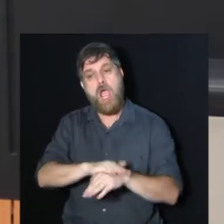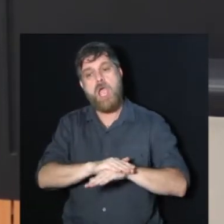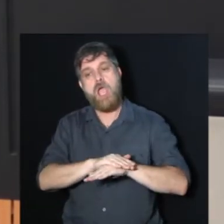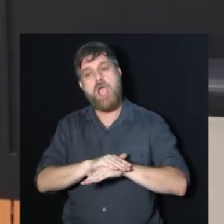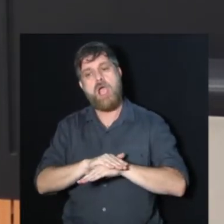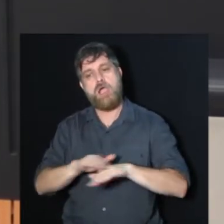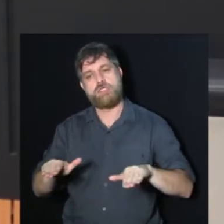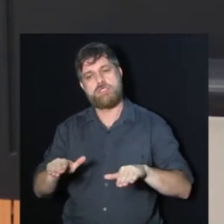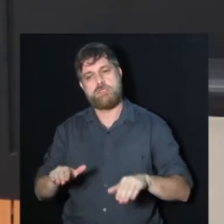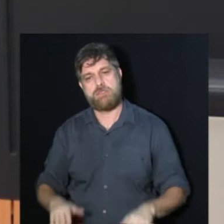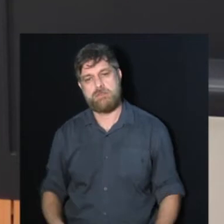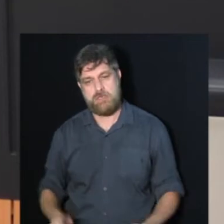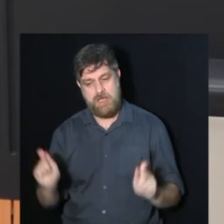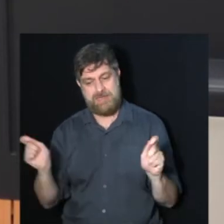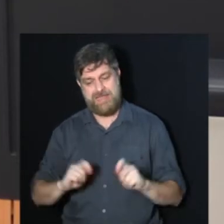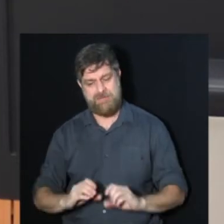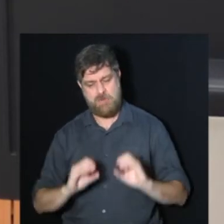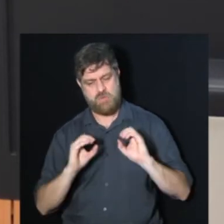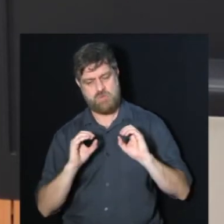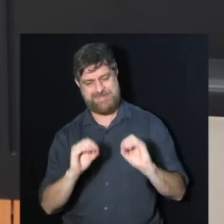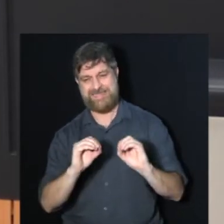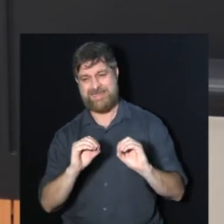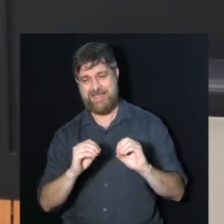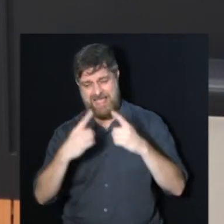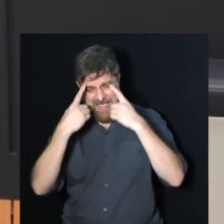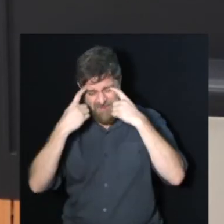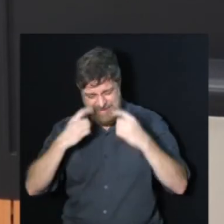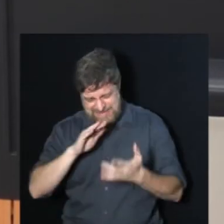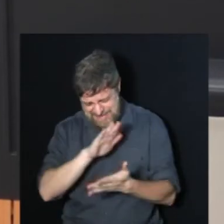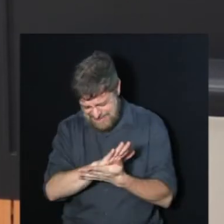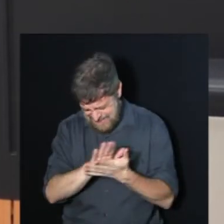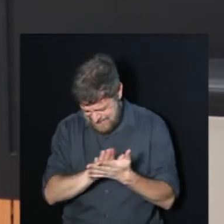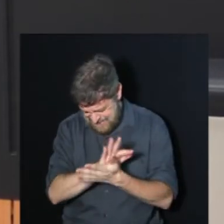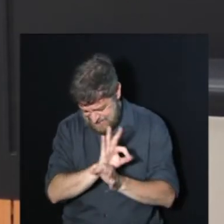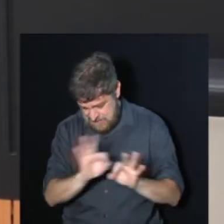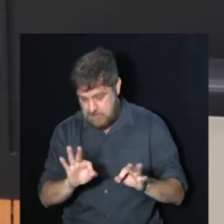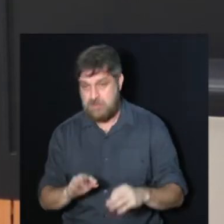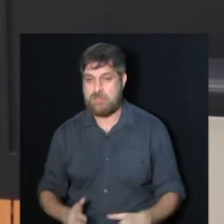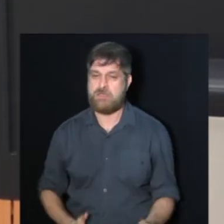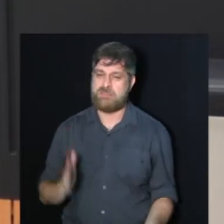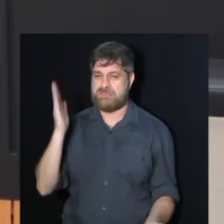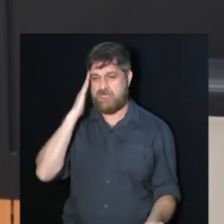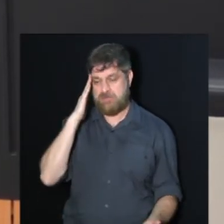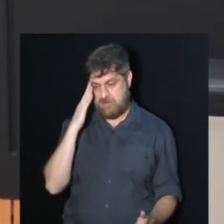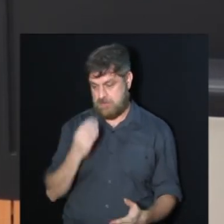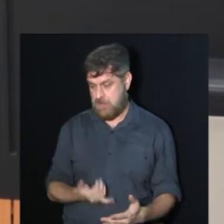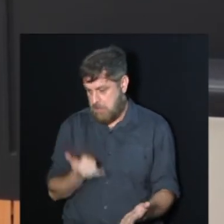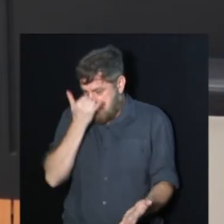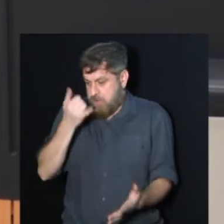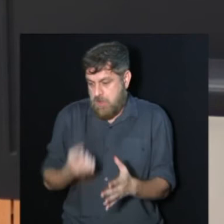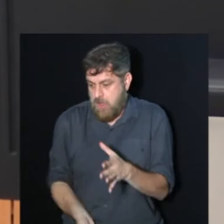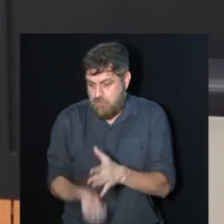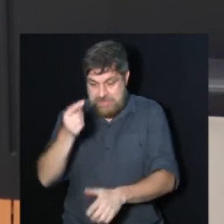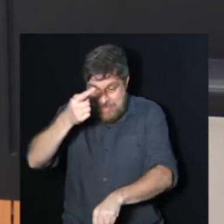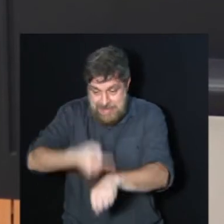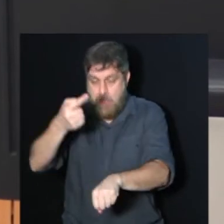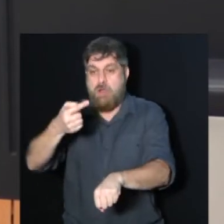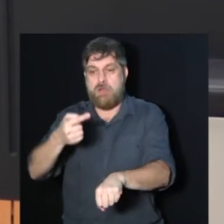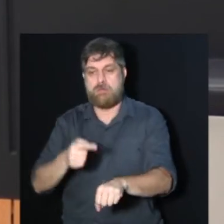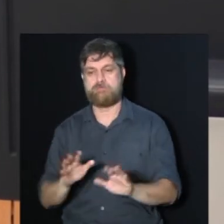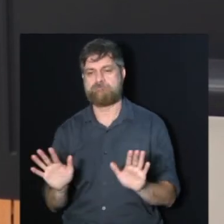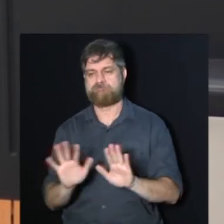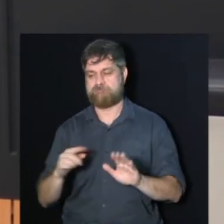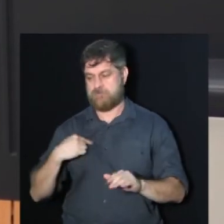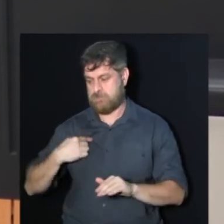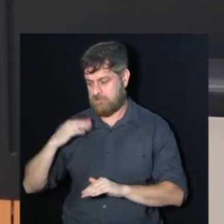ela pode ser zerada. Claro que isso não vai acontecer de um dia para o outro, mas as nossas